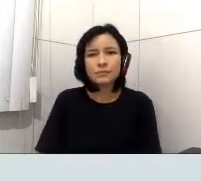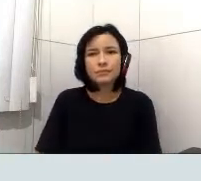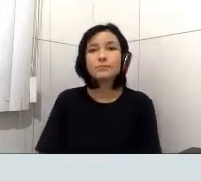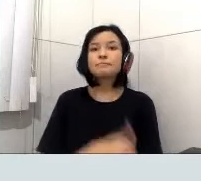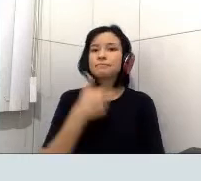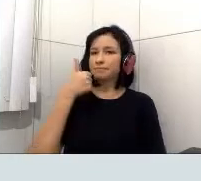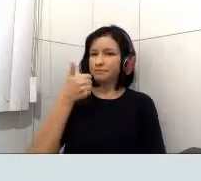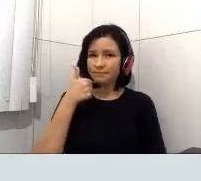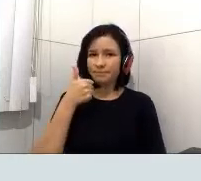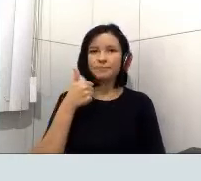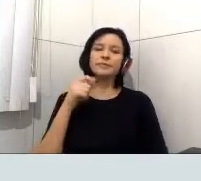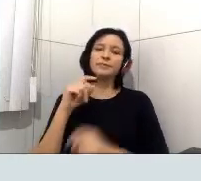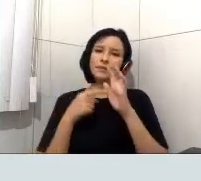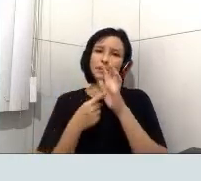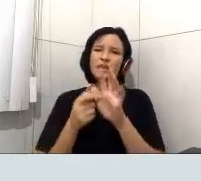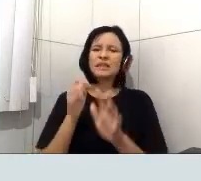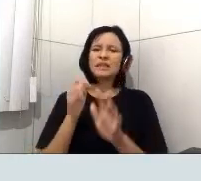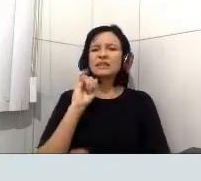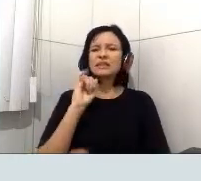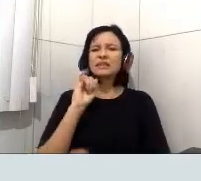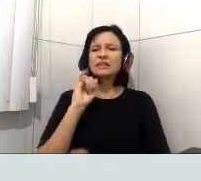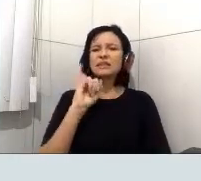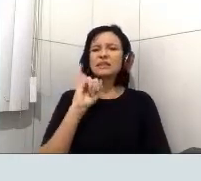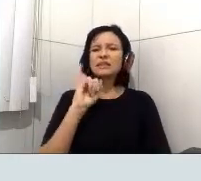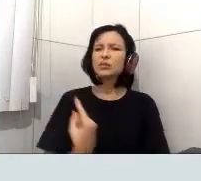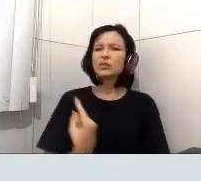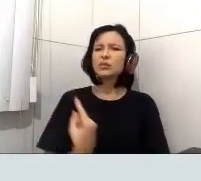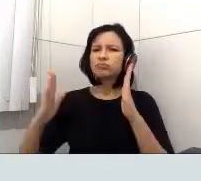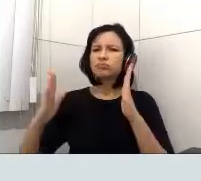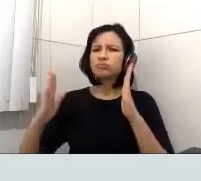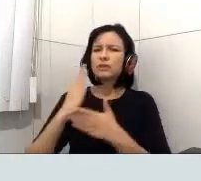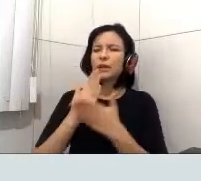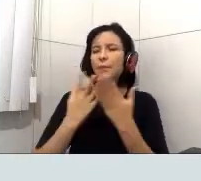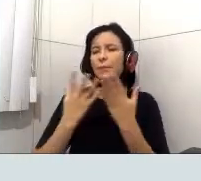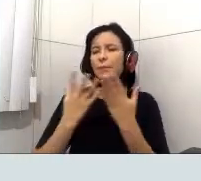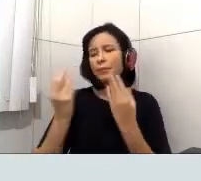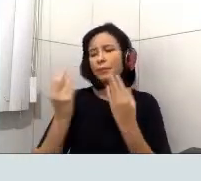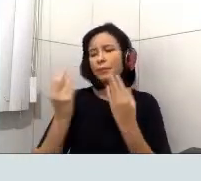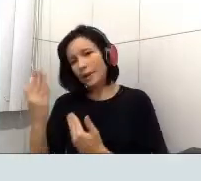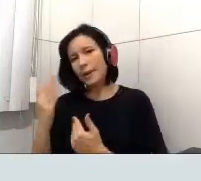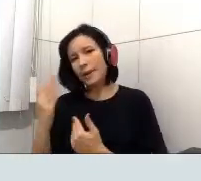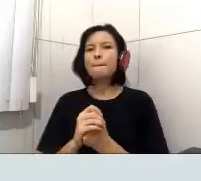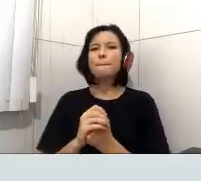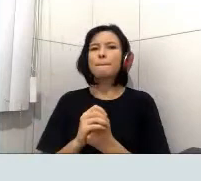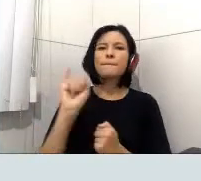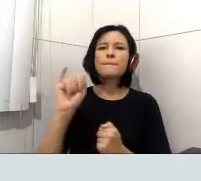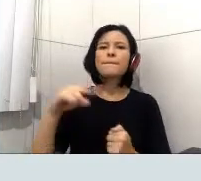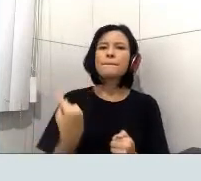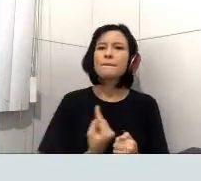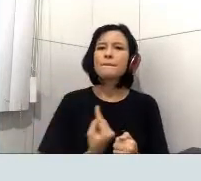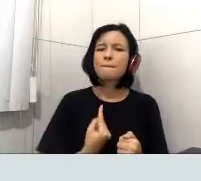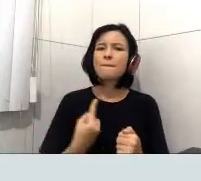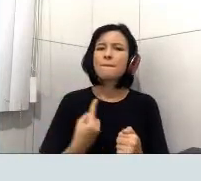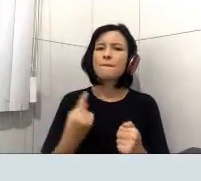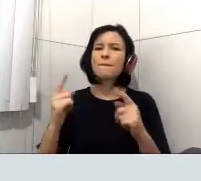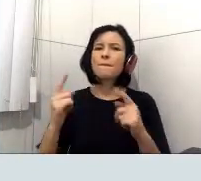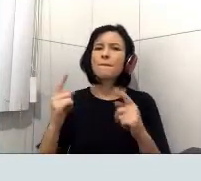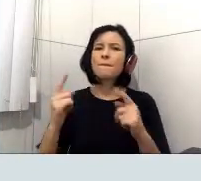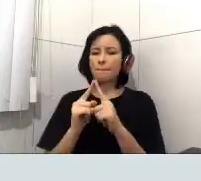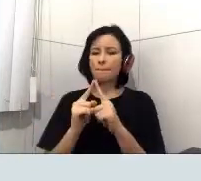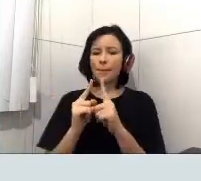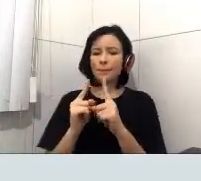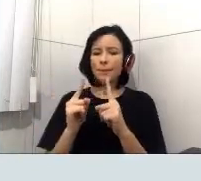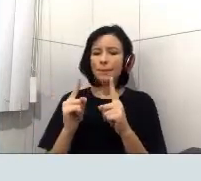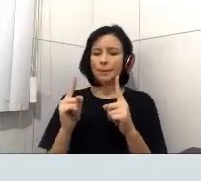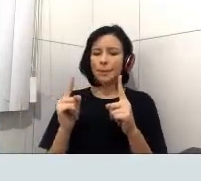Isso. E se nós dividirmos, muito obrigada. Se nós dividirmos esse